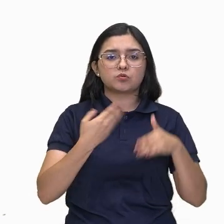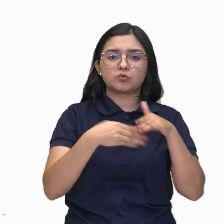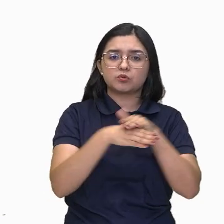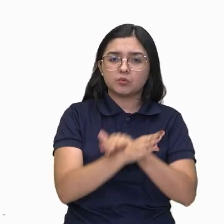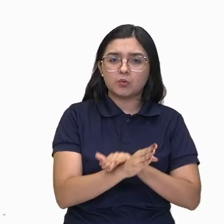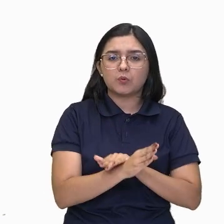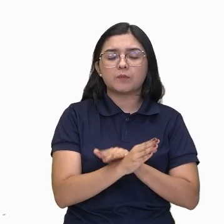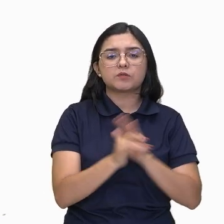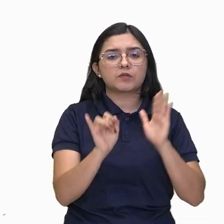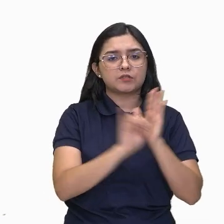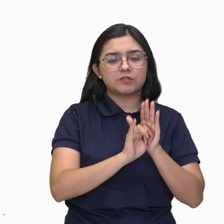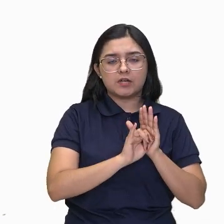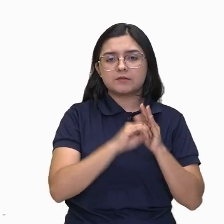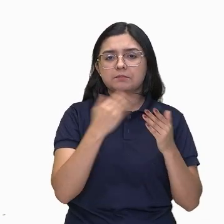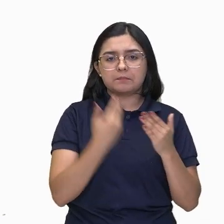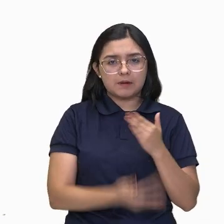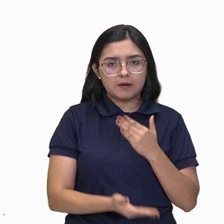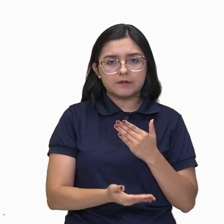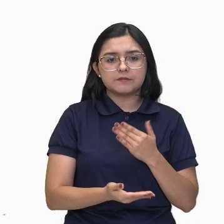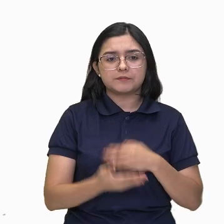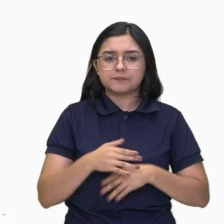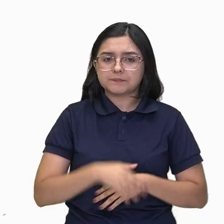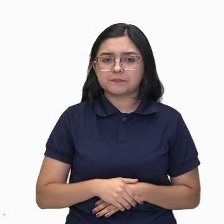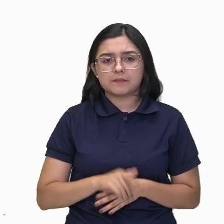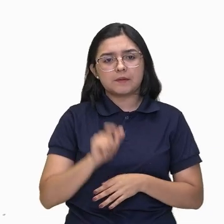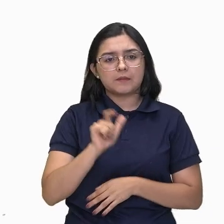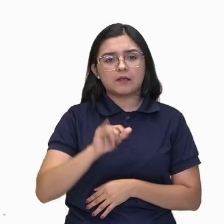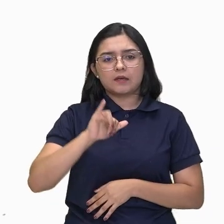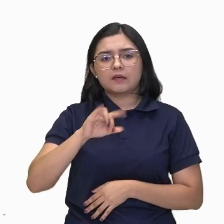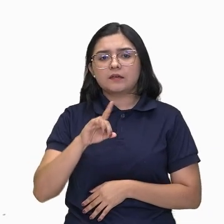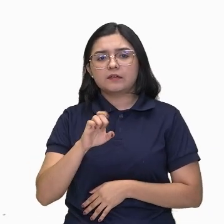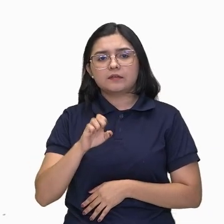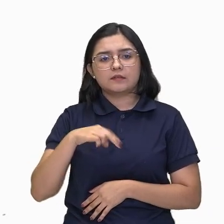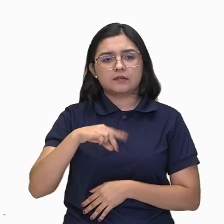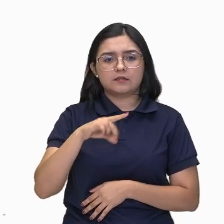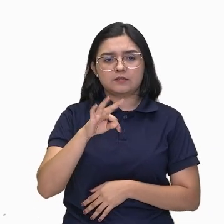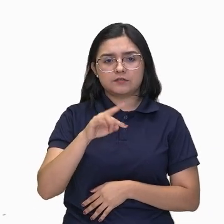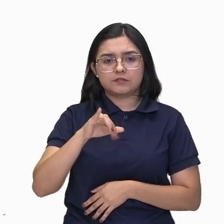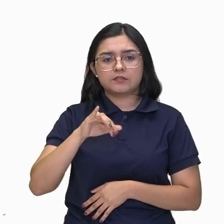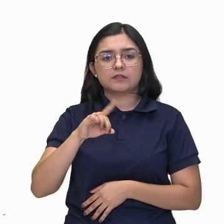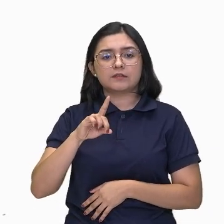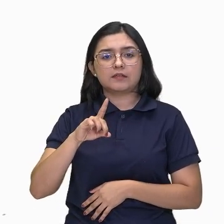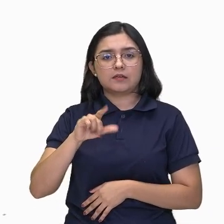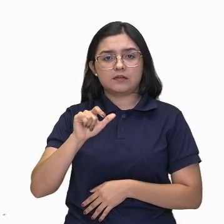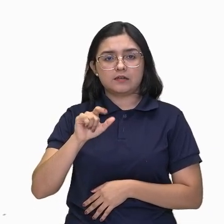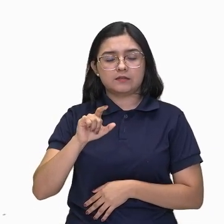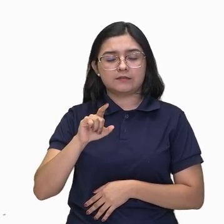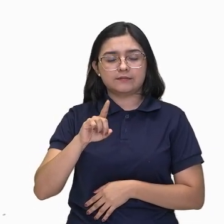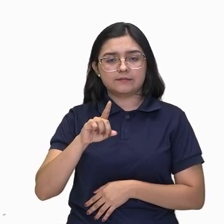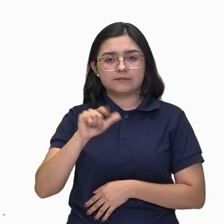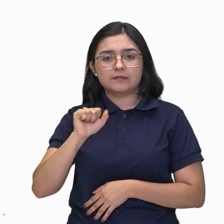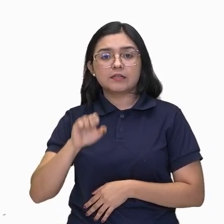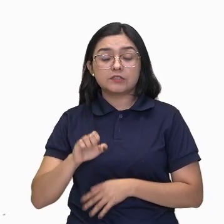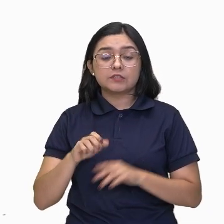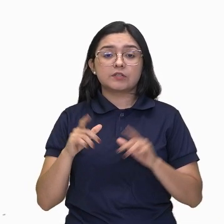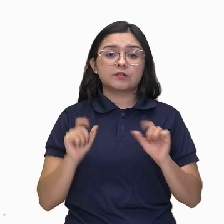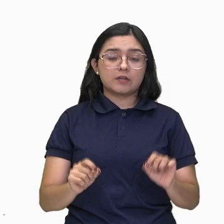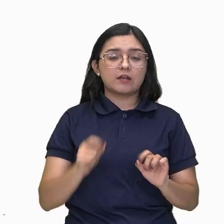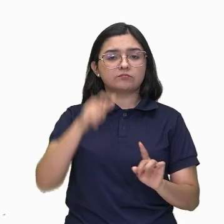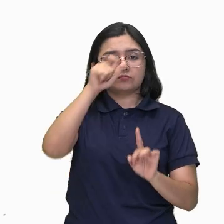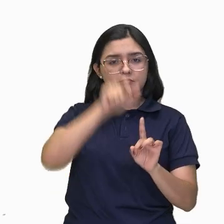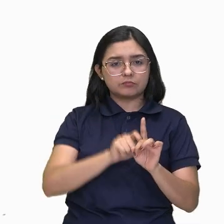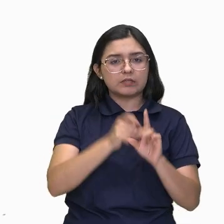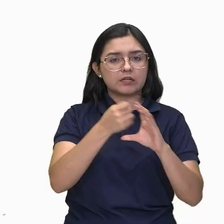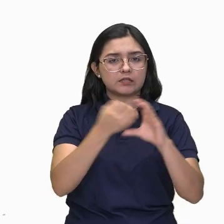sua identidade, né? A palavra identidade vem aí de id, né? Que é o sujeito, aquilo que você é, né?